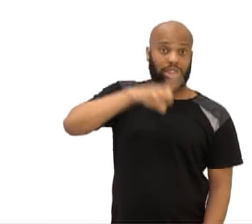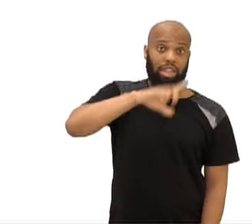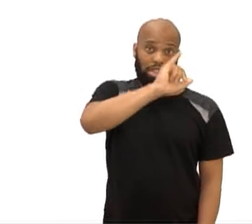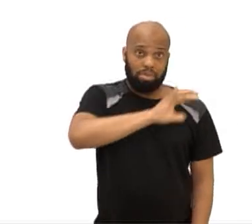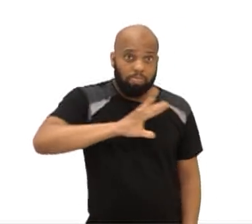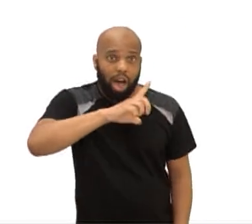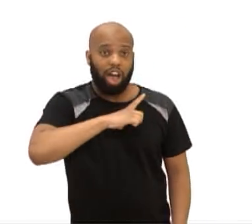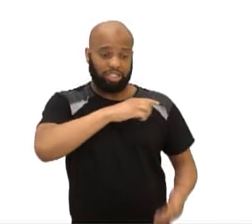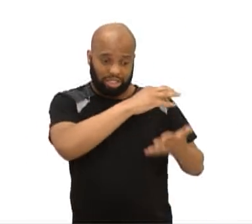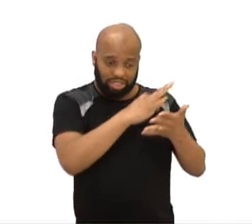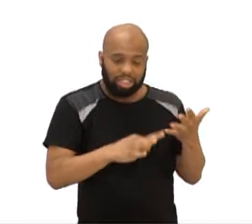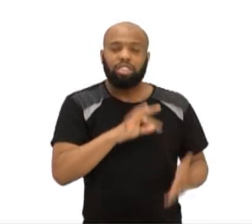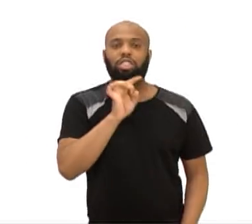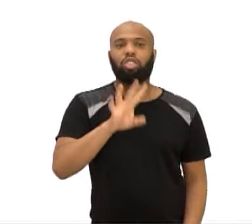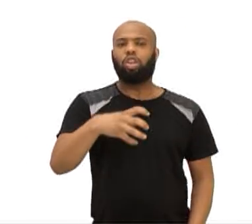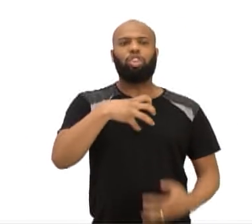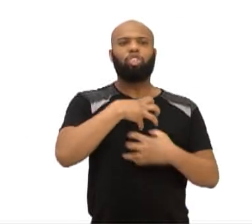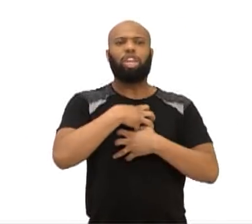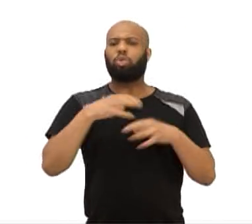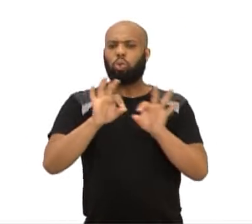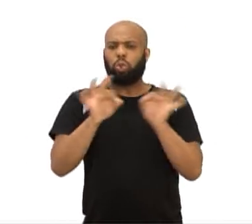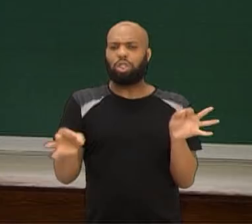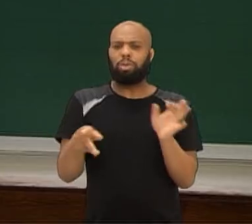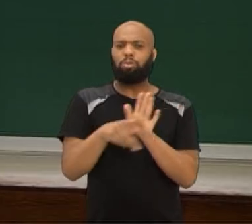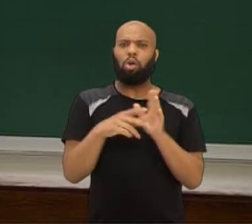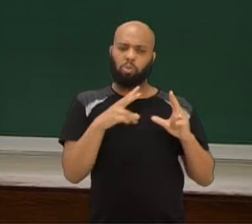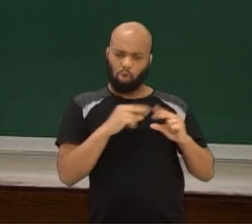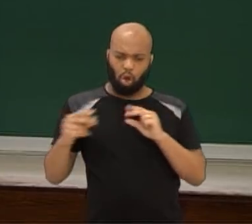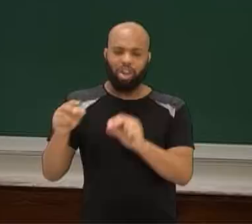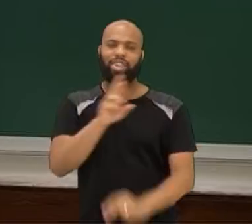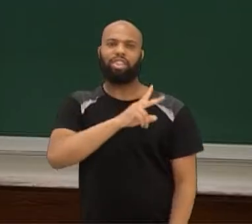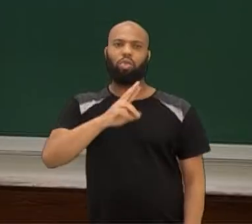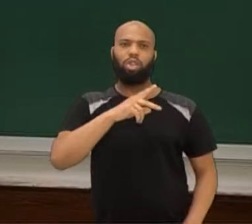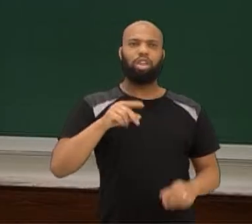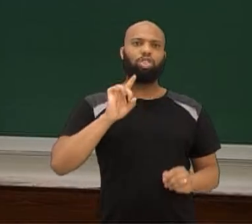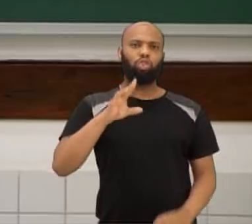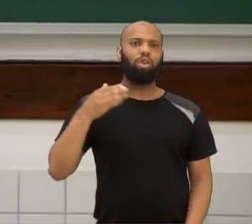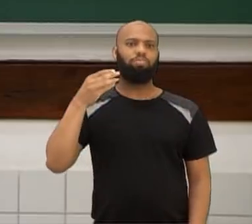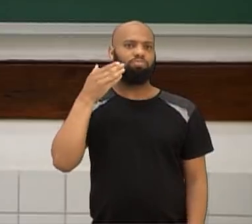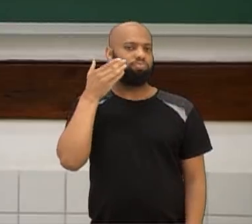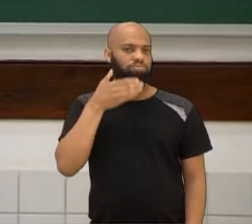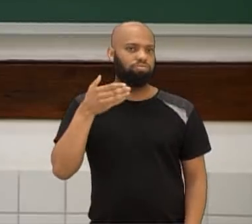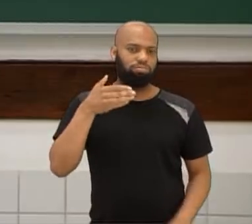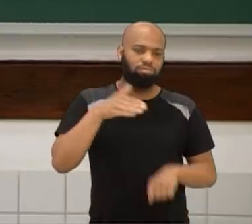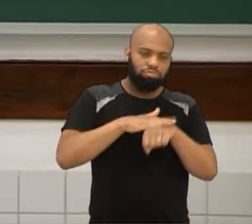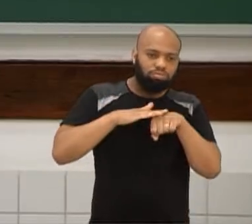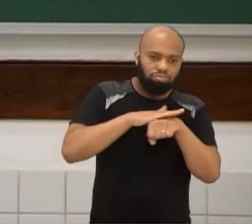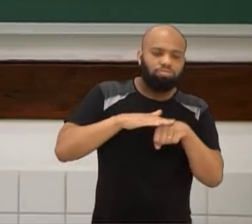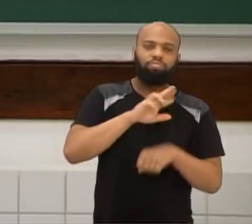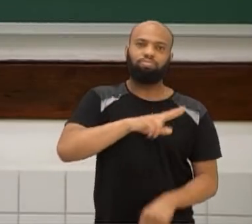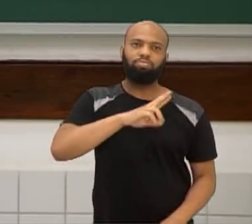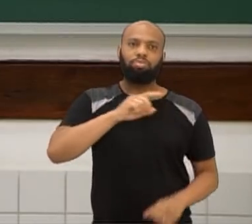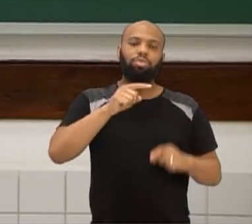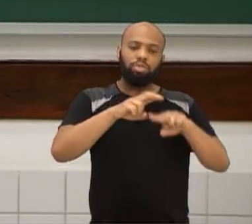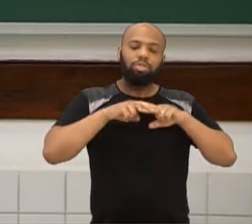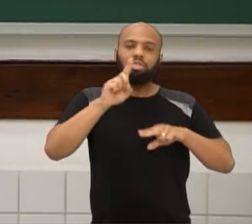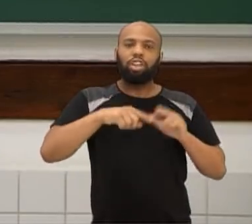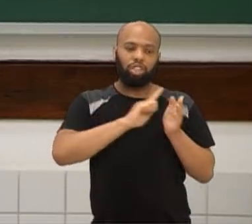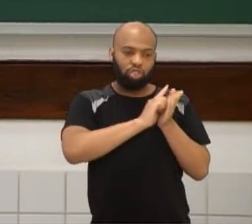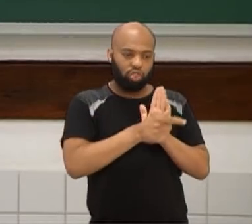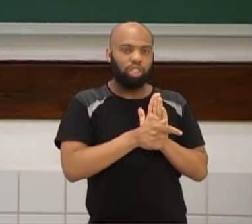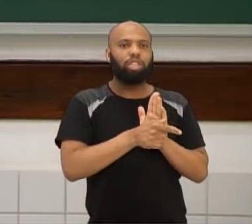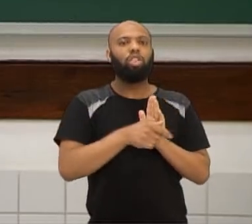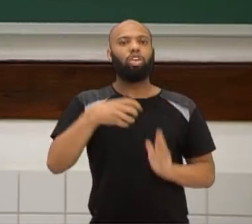eu tenho o texto, não é uma simples conversa, não é um diálogo. Por isso, ele é considerado ali um gênero